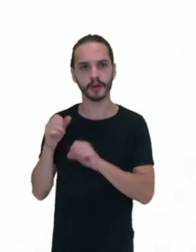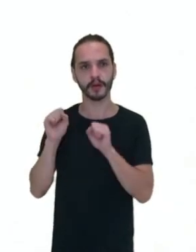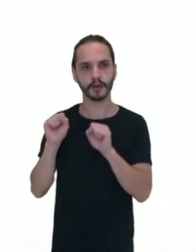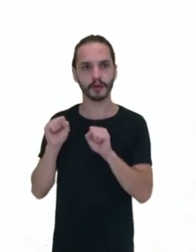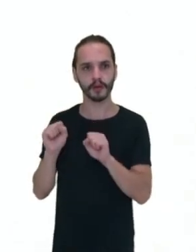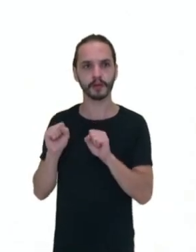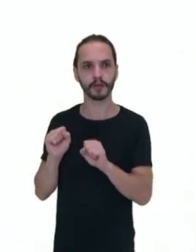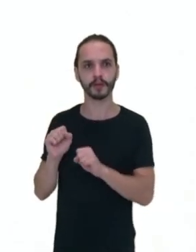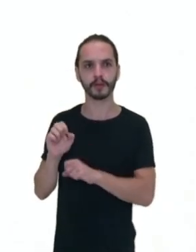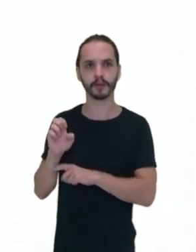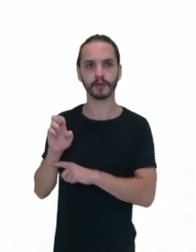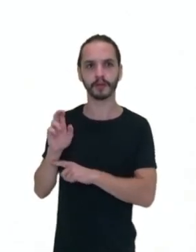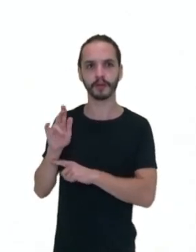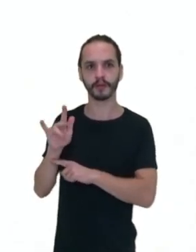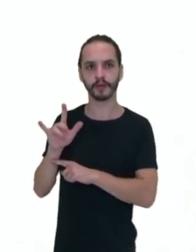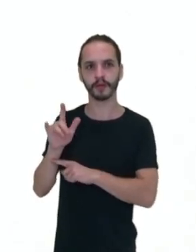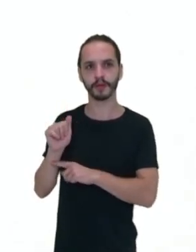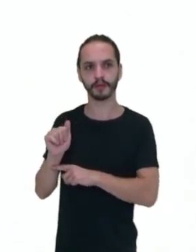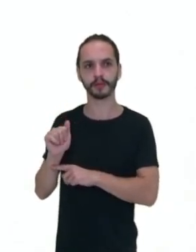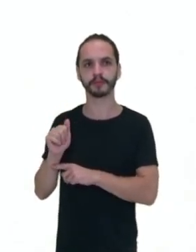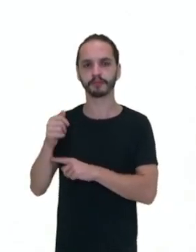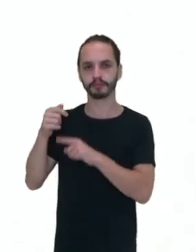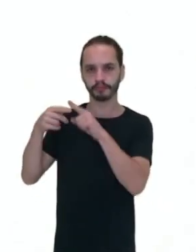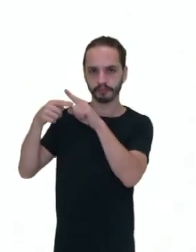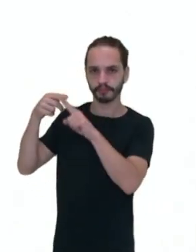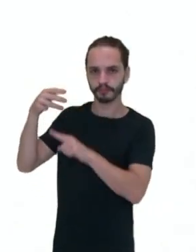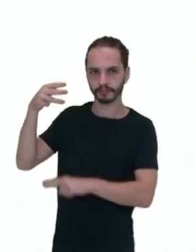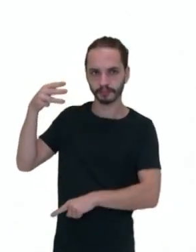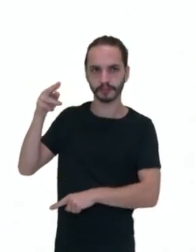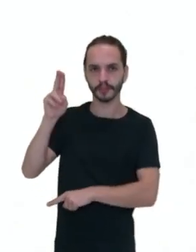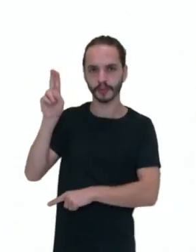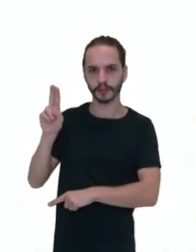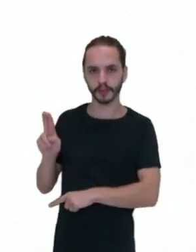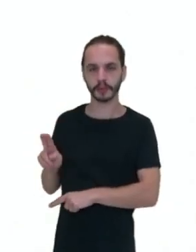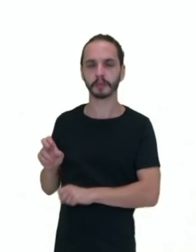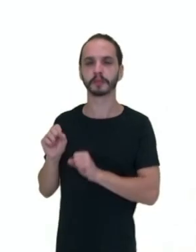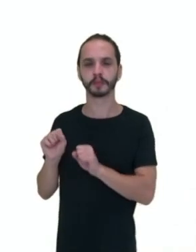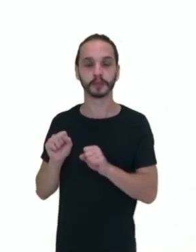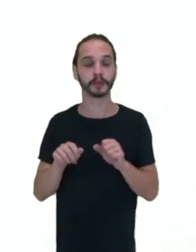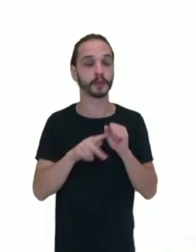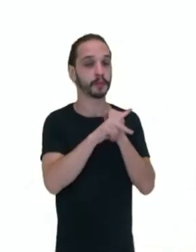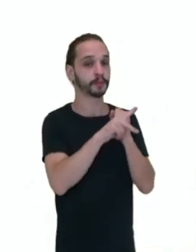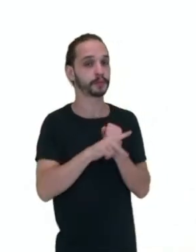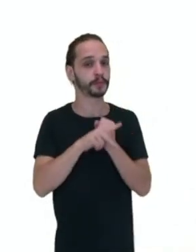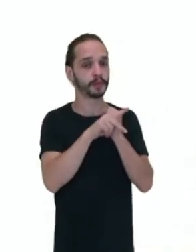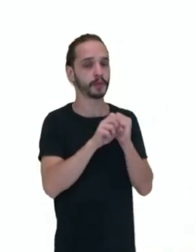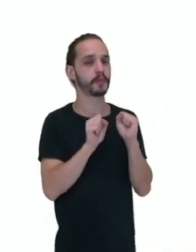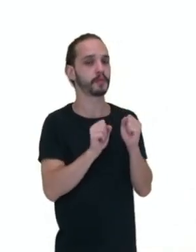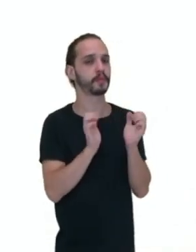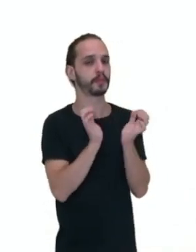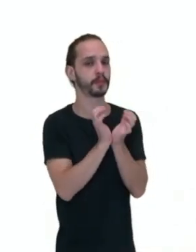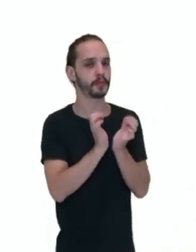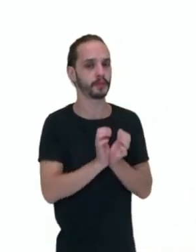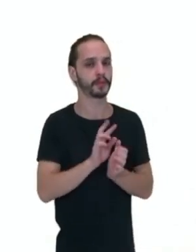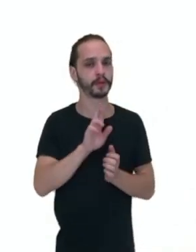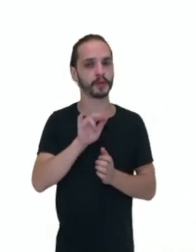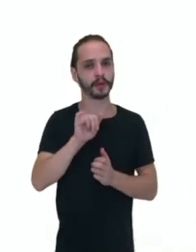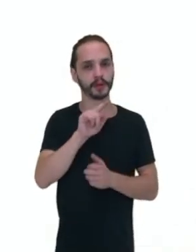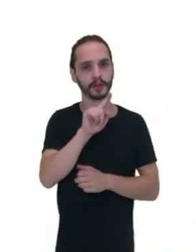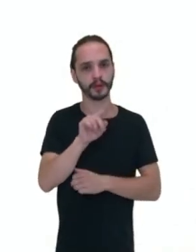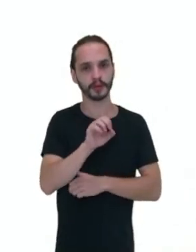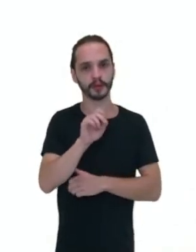euglenófitas, bacilariófitas, dinófitas. Também vimos que os protozoários podem ser classificados em